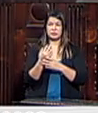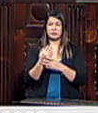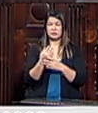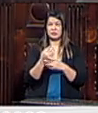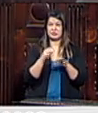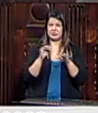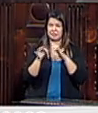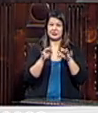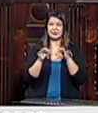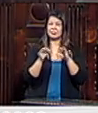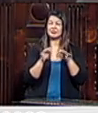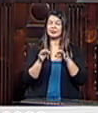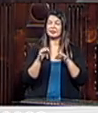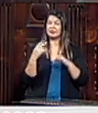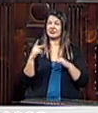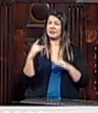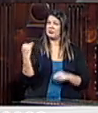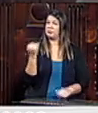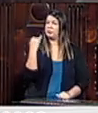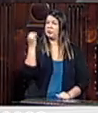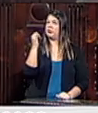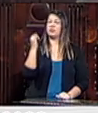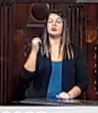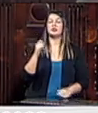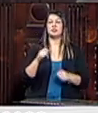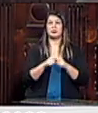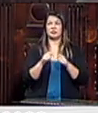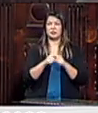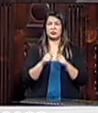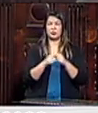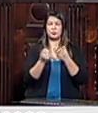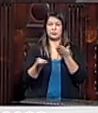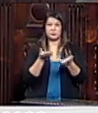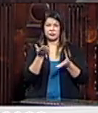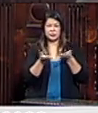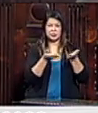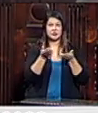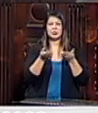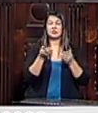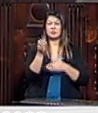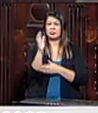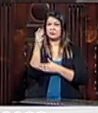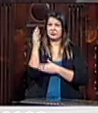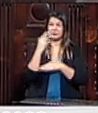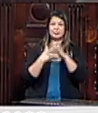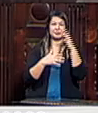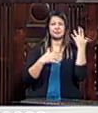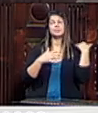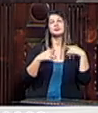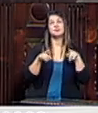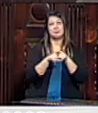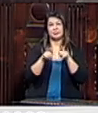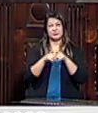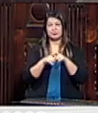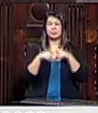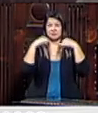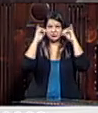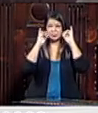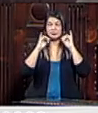artificiais essenciais na construção, preservação da flora e da fauna